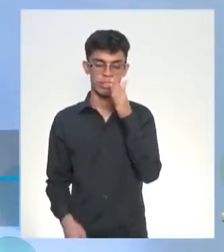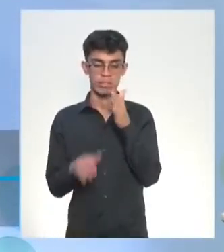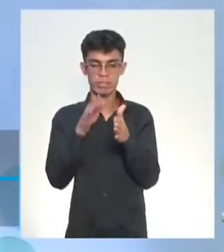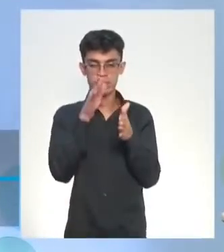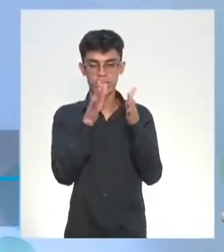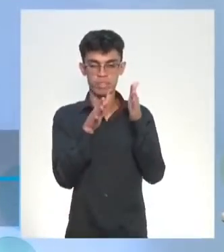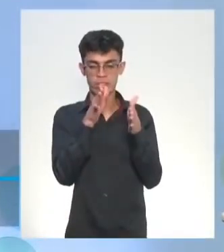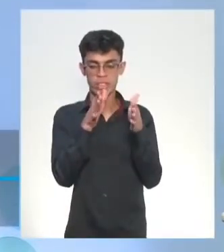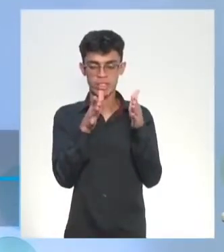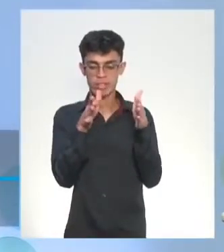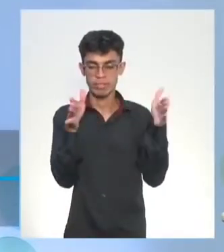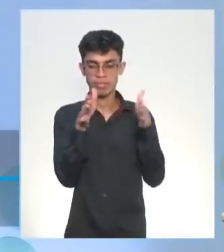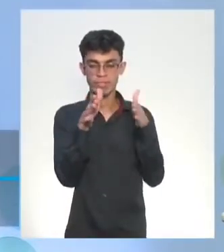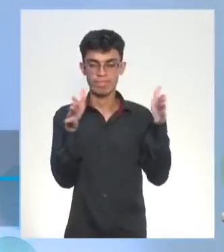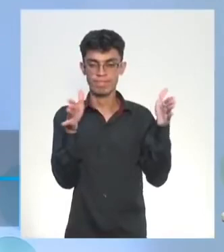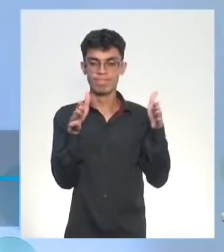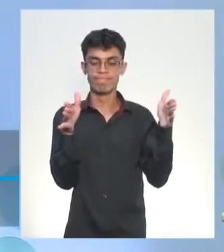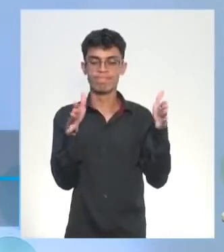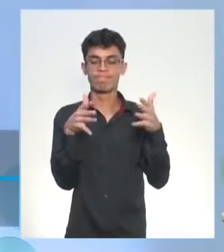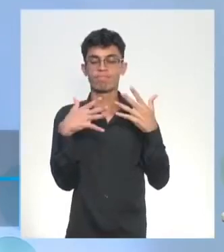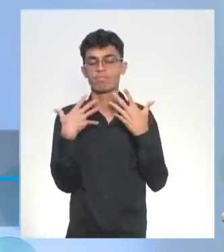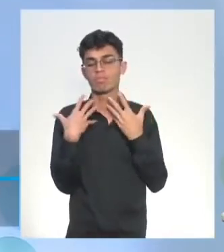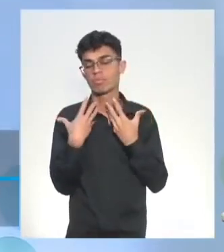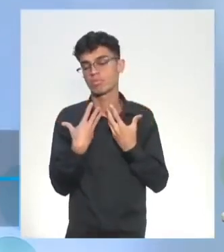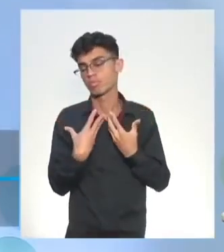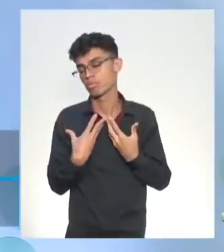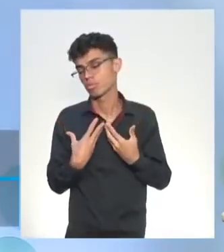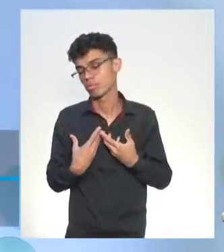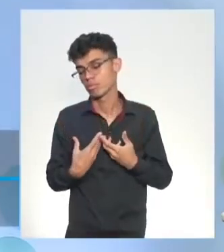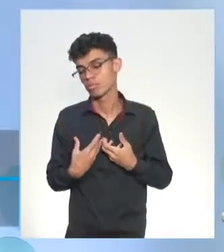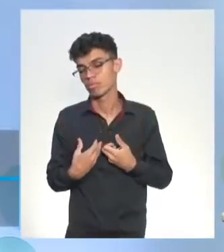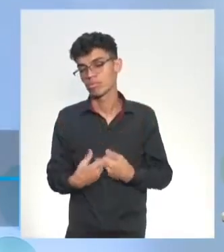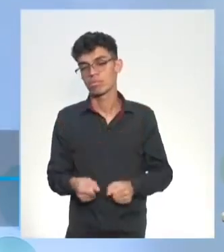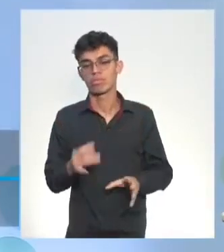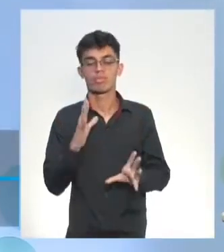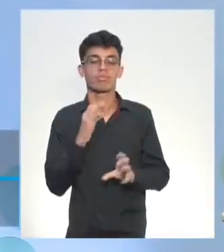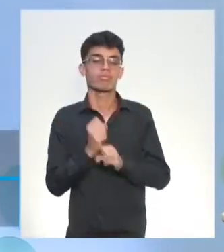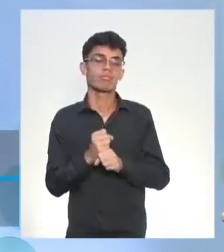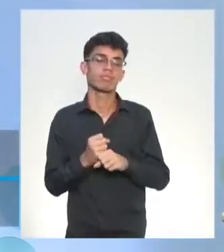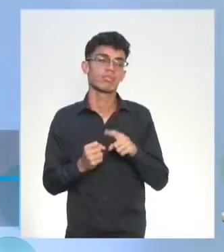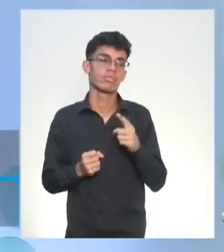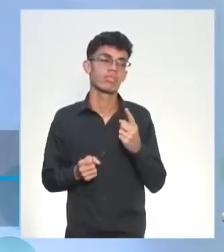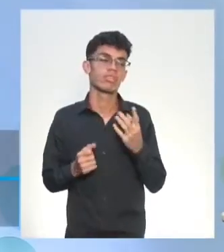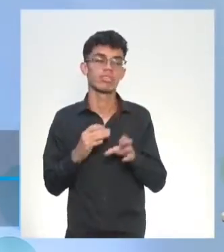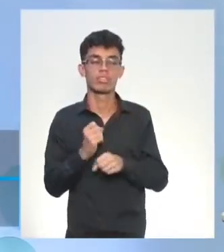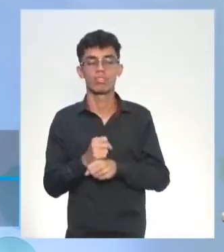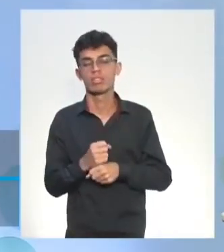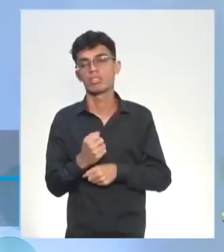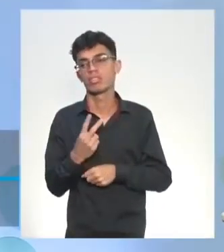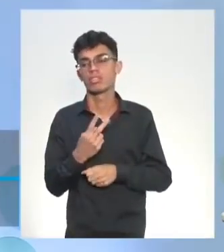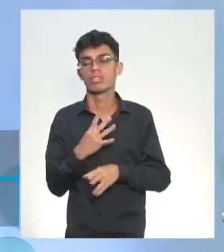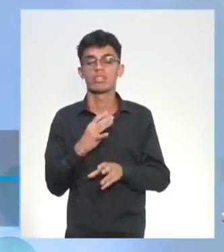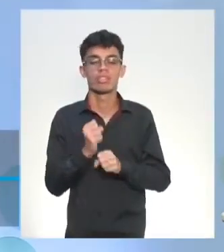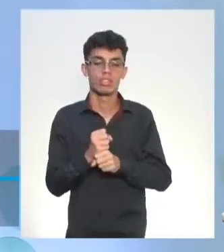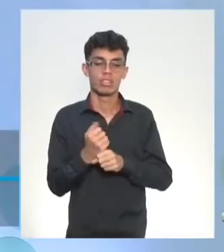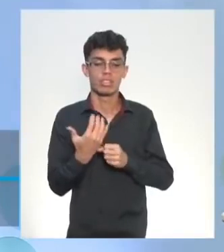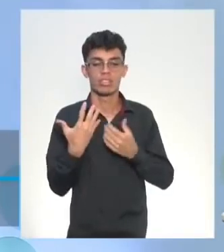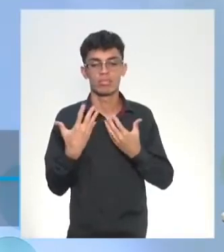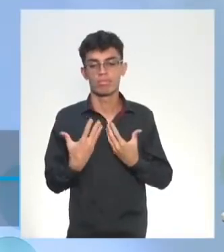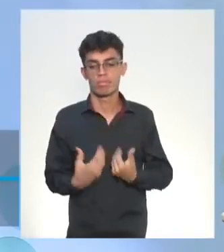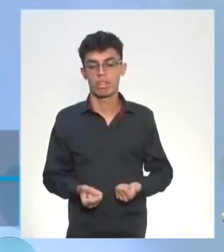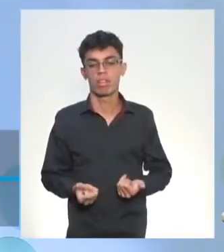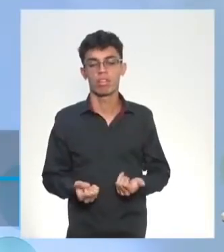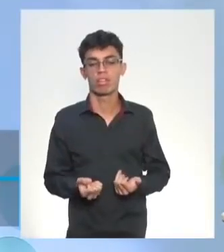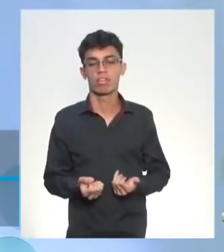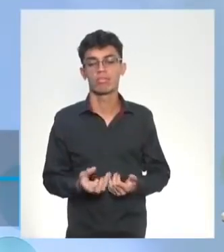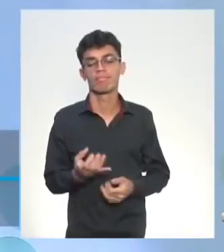forem muito grandes, né? Fica exaustivo. Eu me cansei de contar aqui, né? Conta cada unidade que aparece. E